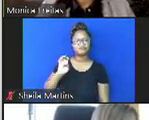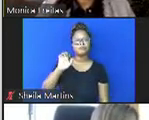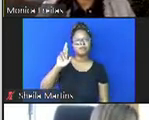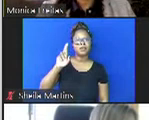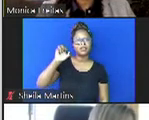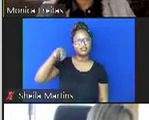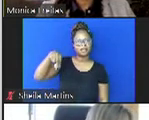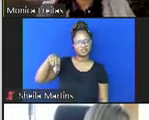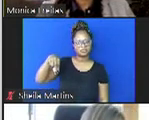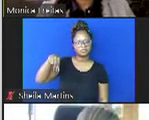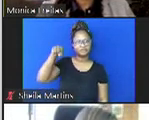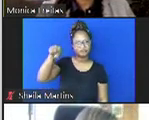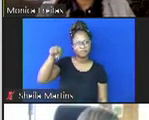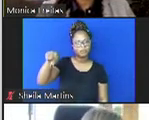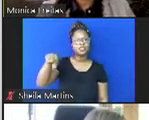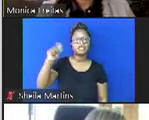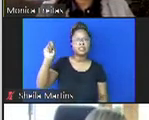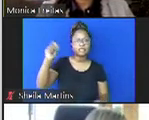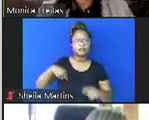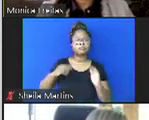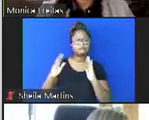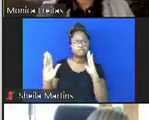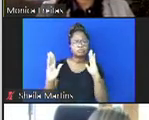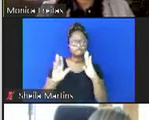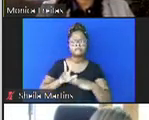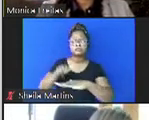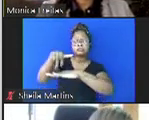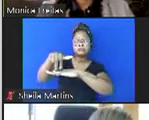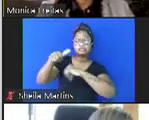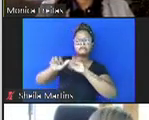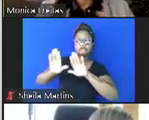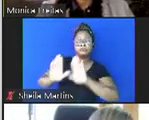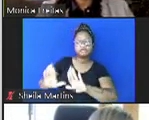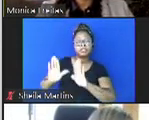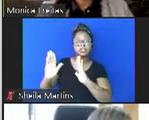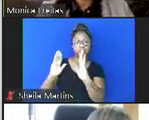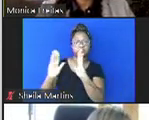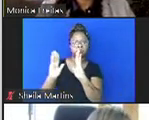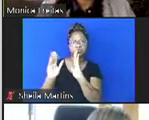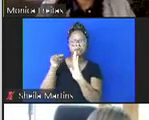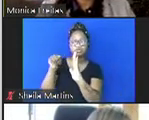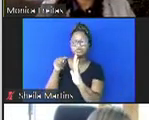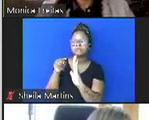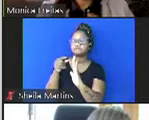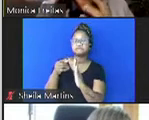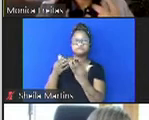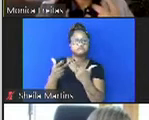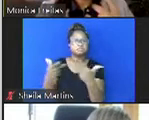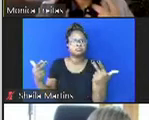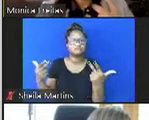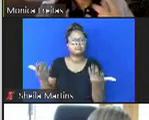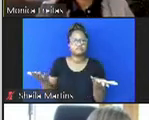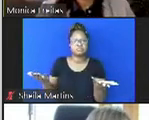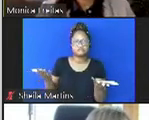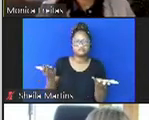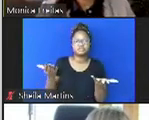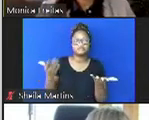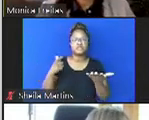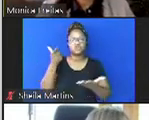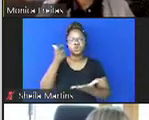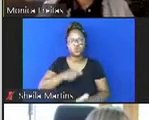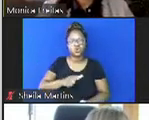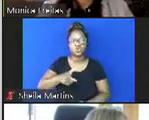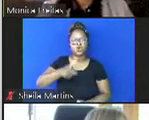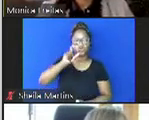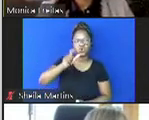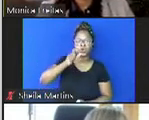A gente tem um período que a gente fica lá na casa do tomando alguns, refrescando, né, que geralmente é no